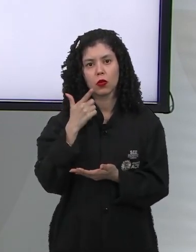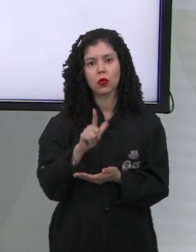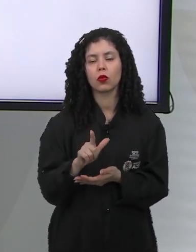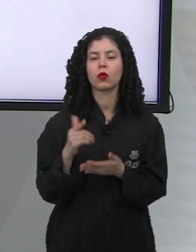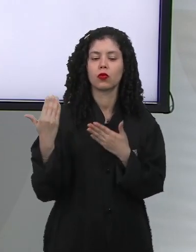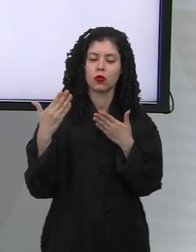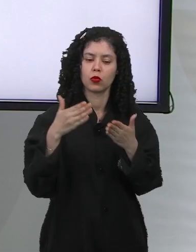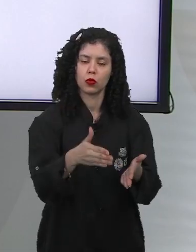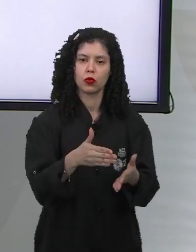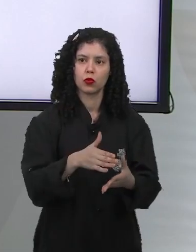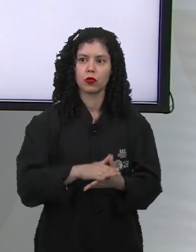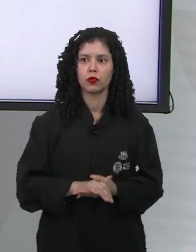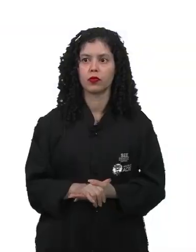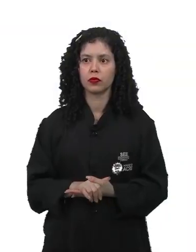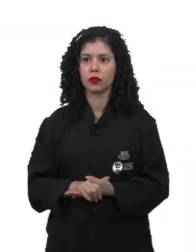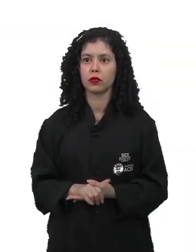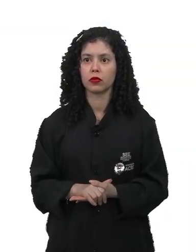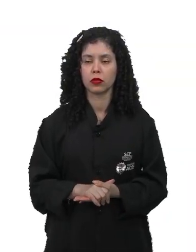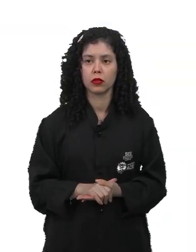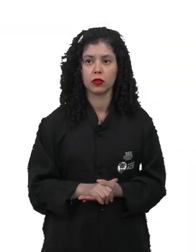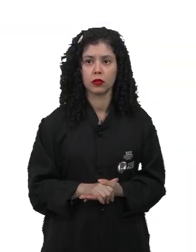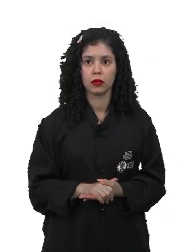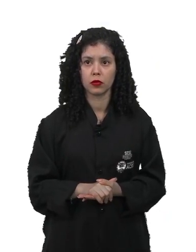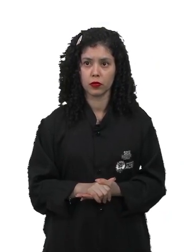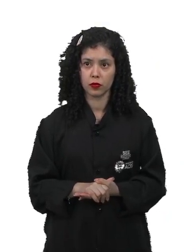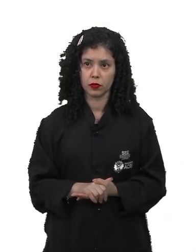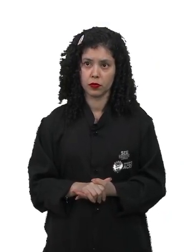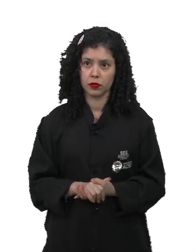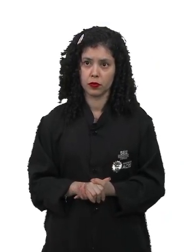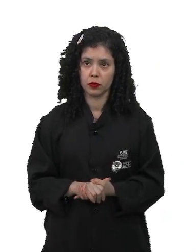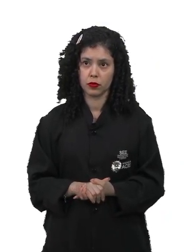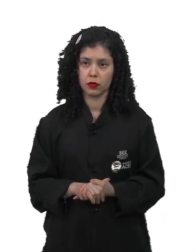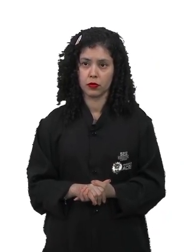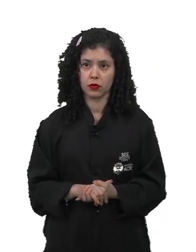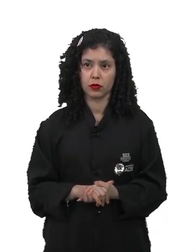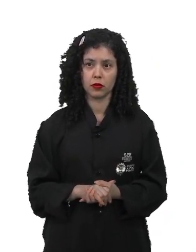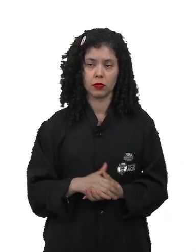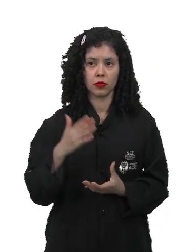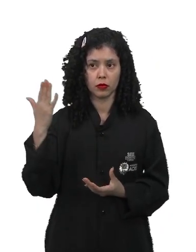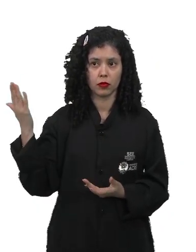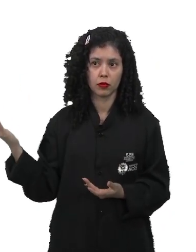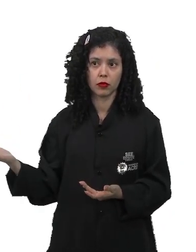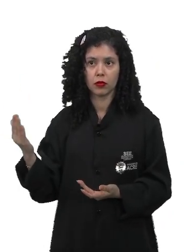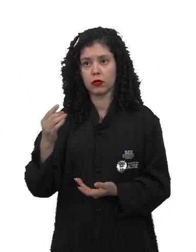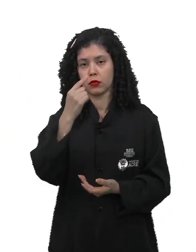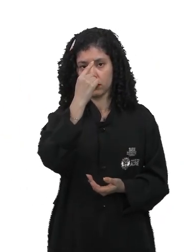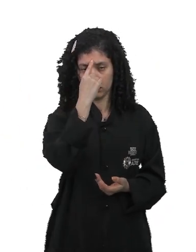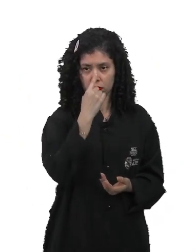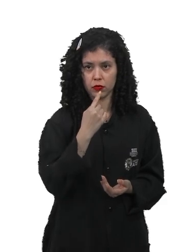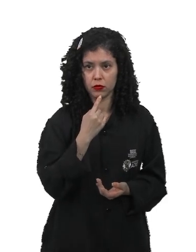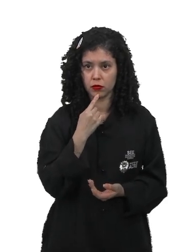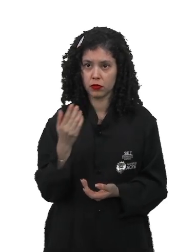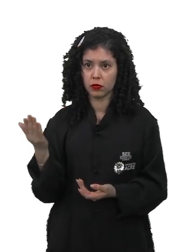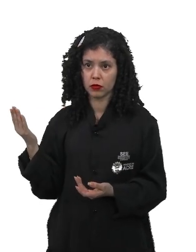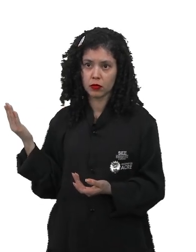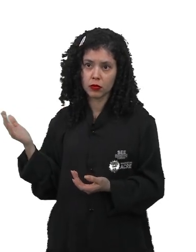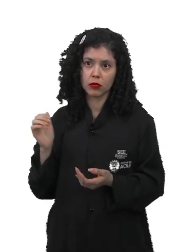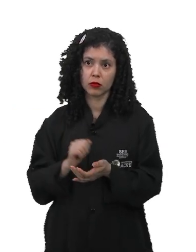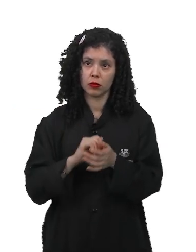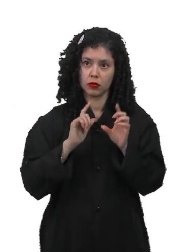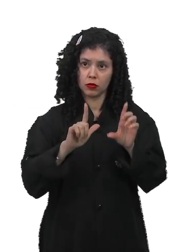seus objetivos. Continuando, ainda sobre a meritocracia, nós temos aqui uma